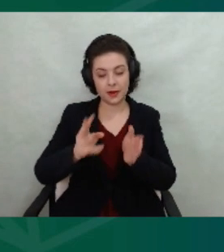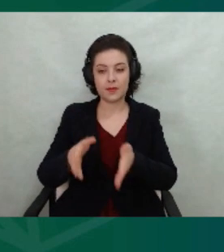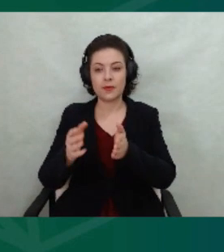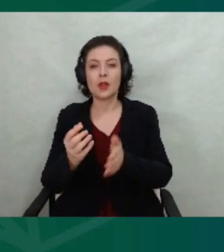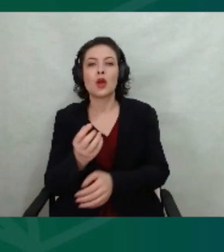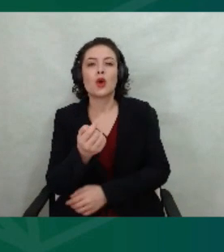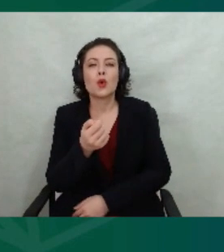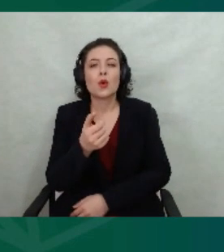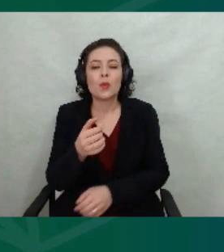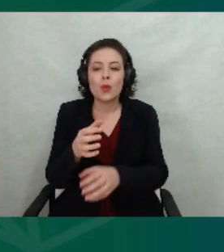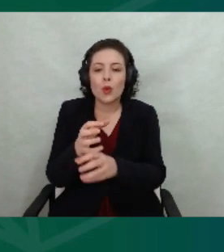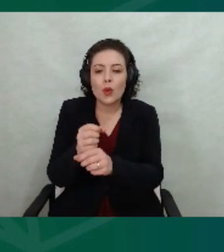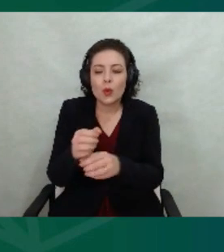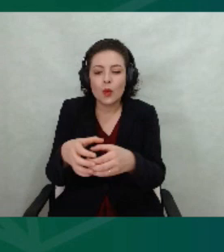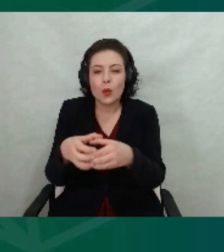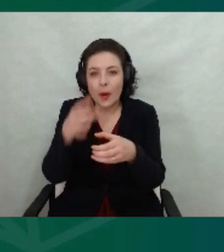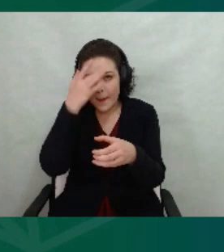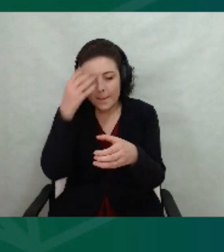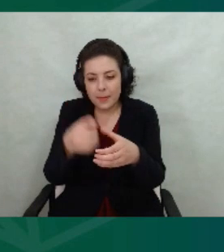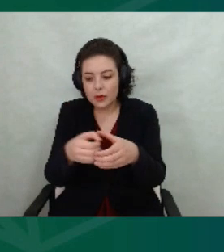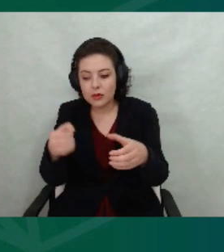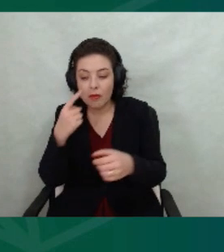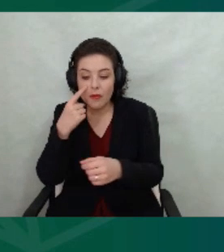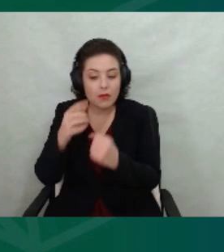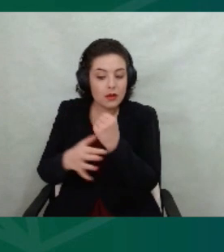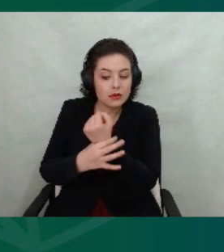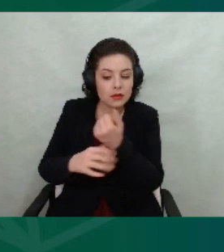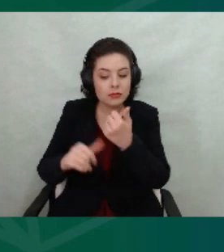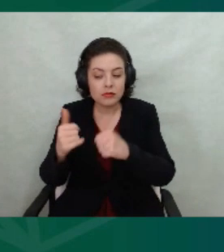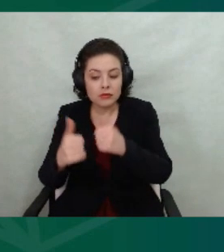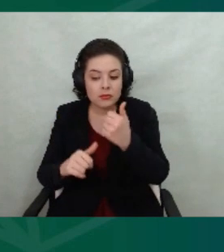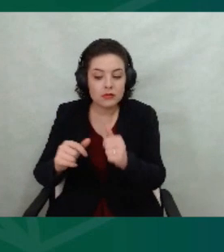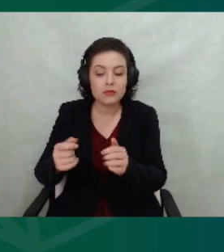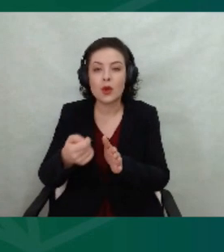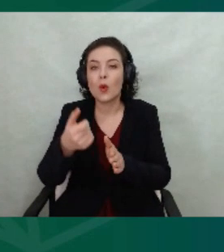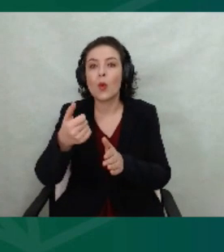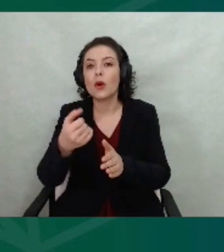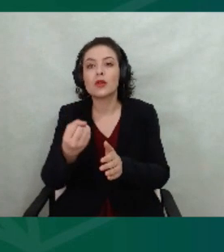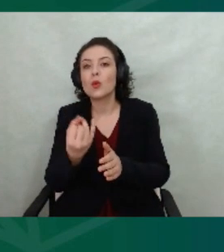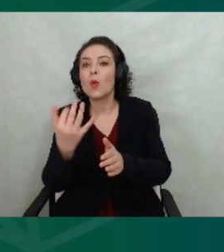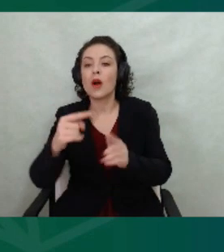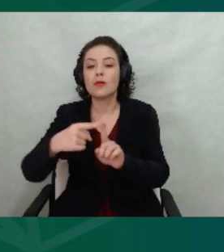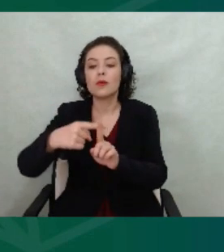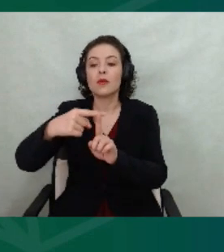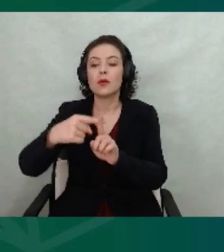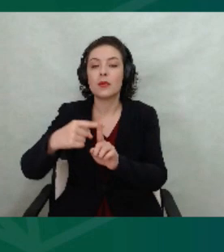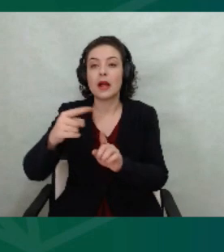para você ver a segurança, a dosagem. Depois, a fase 2, centenas